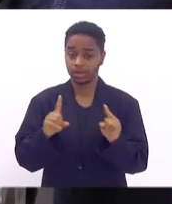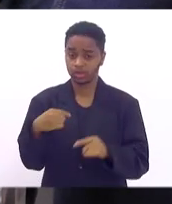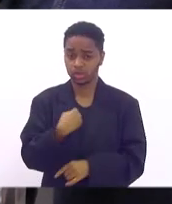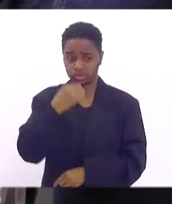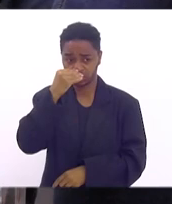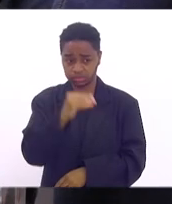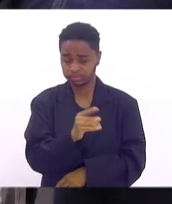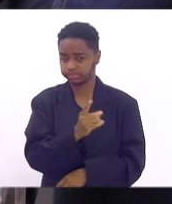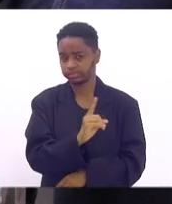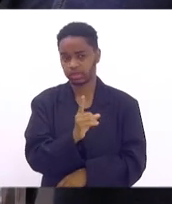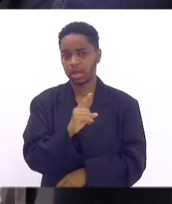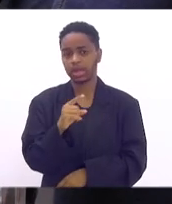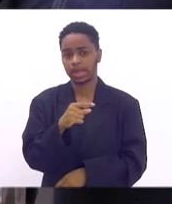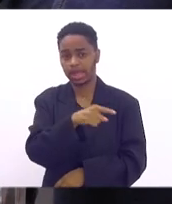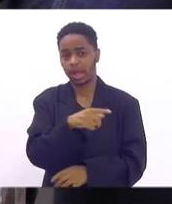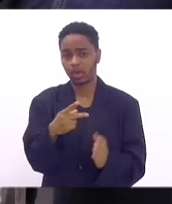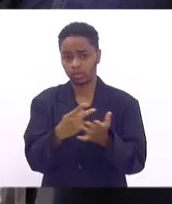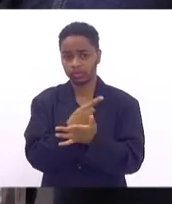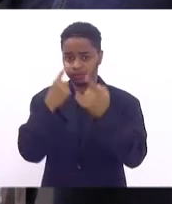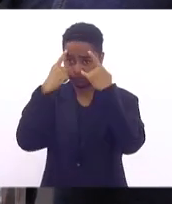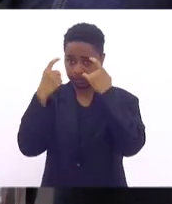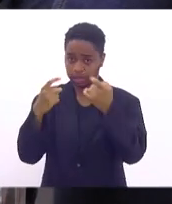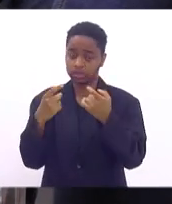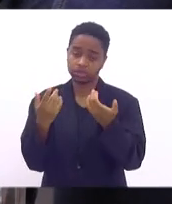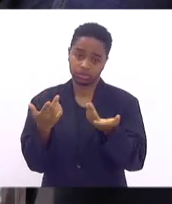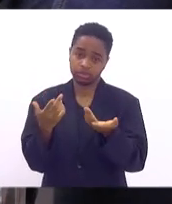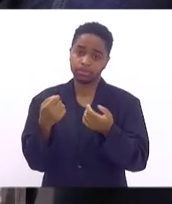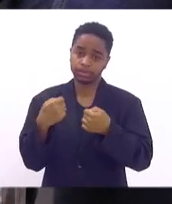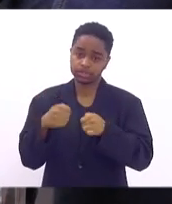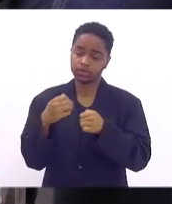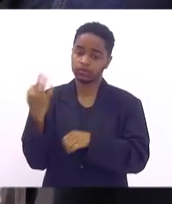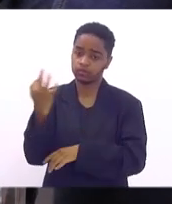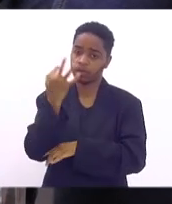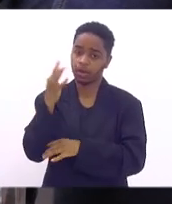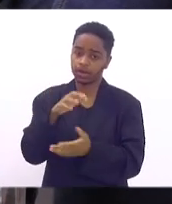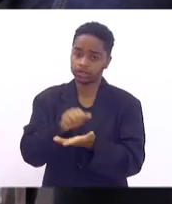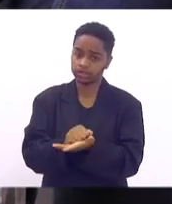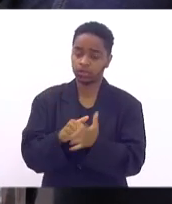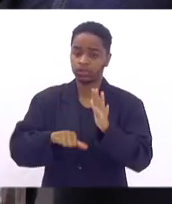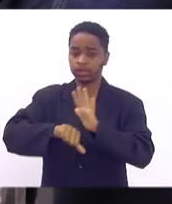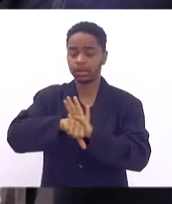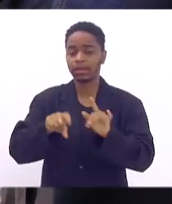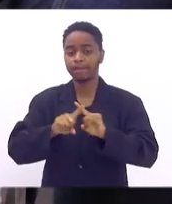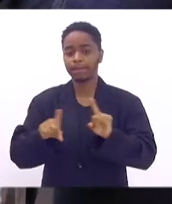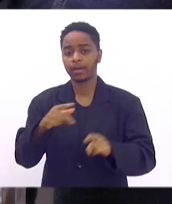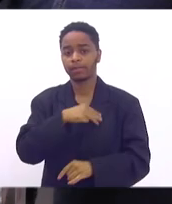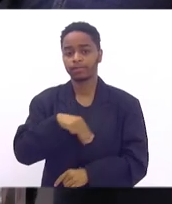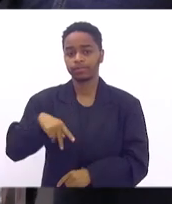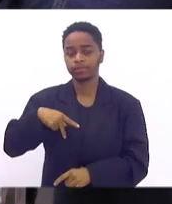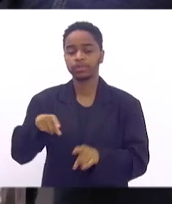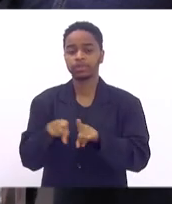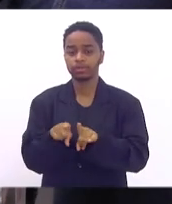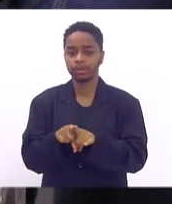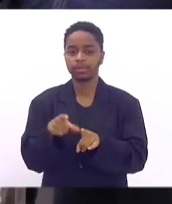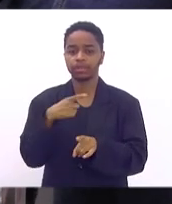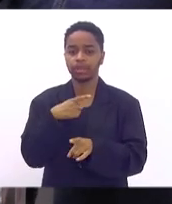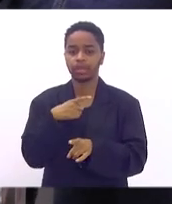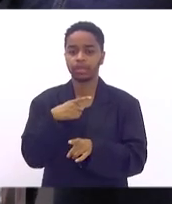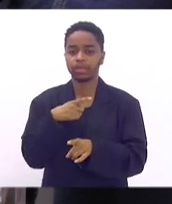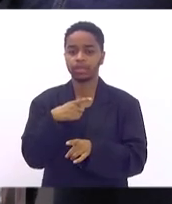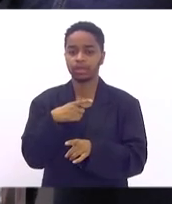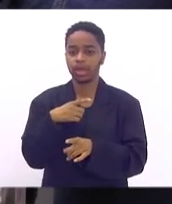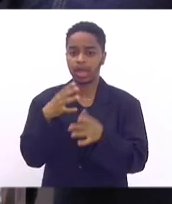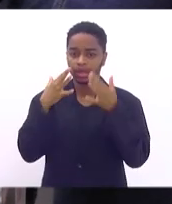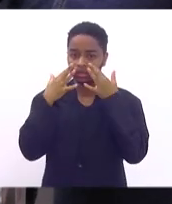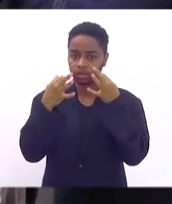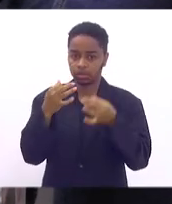é vítima de violência, ela pode não ter formalizado esse crime numa delegacia, mas no Ministério Público também a gente conta com o canal da Ouvidoria da Mulher,